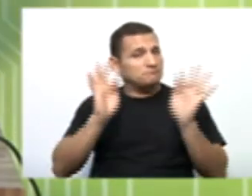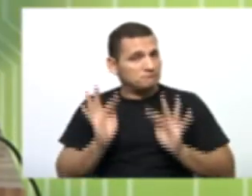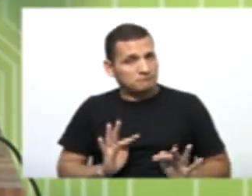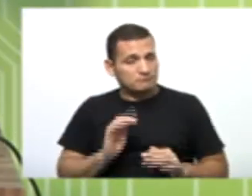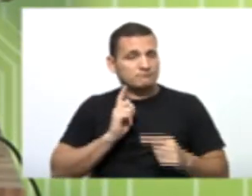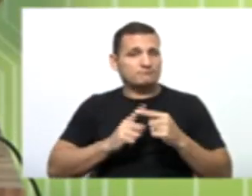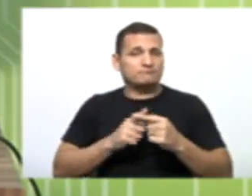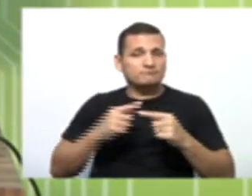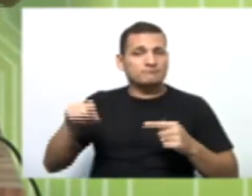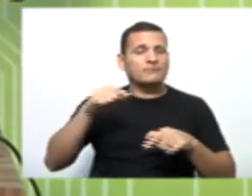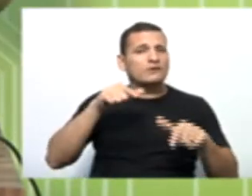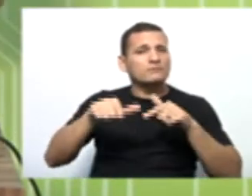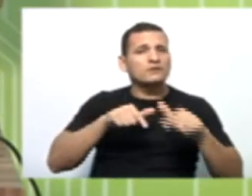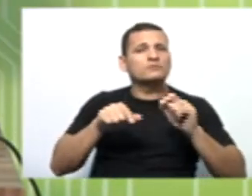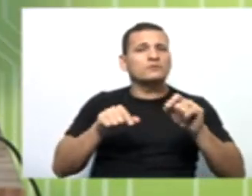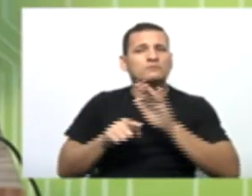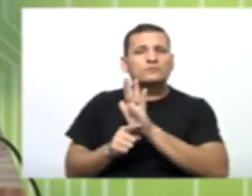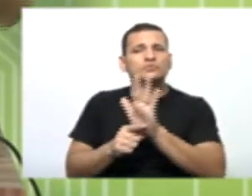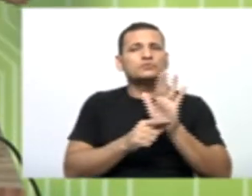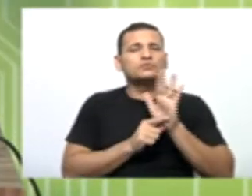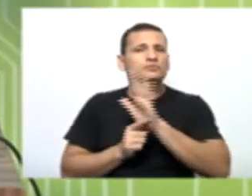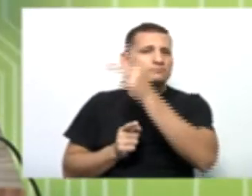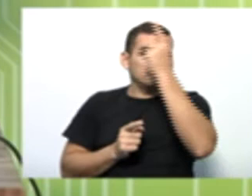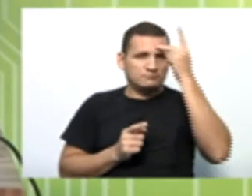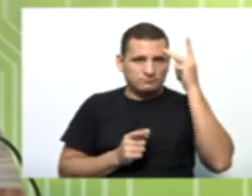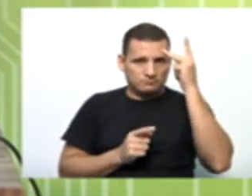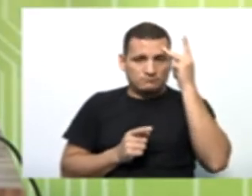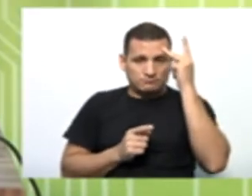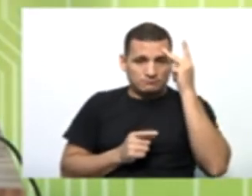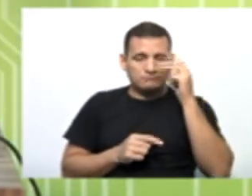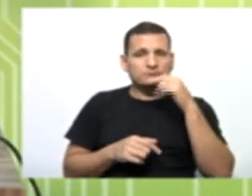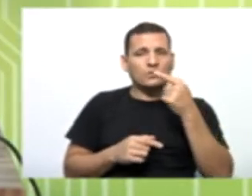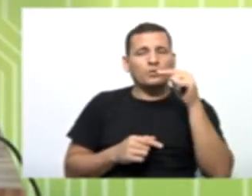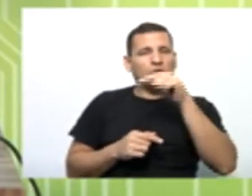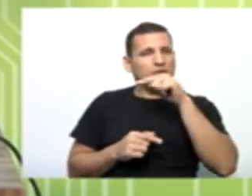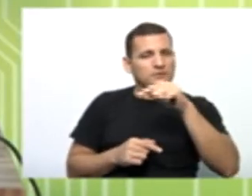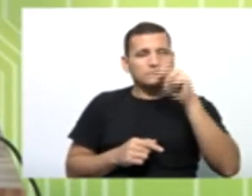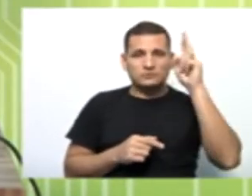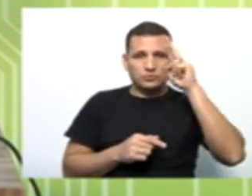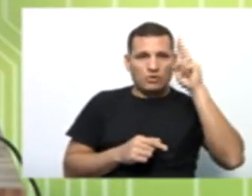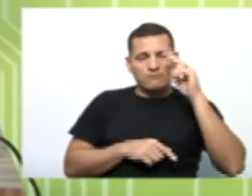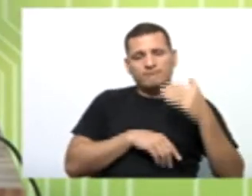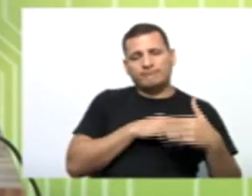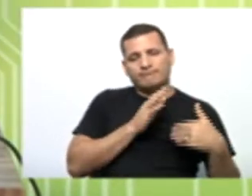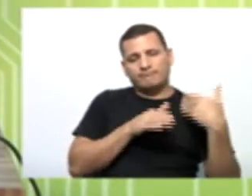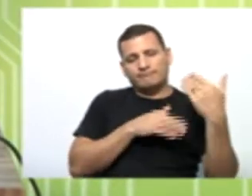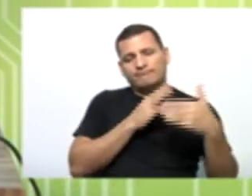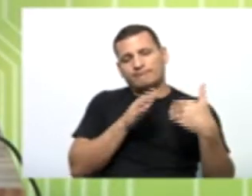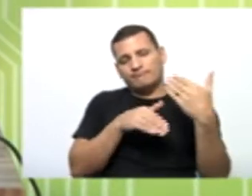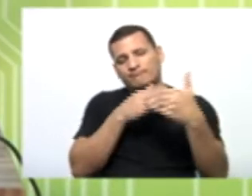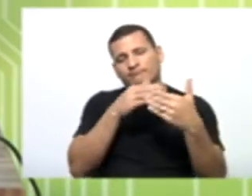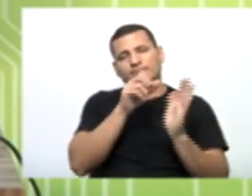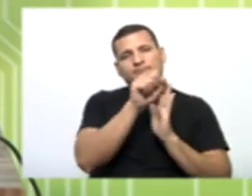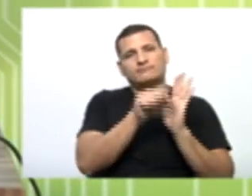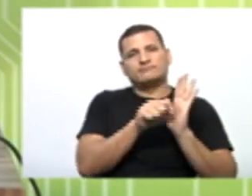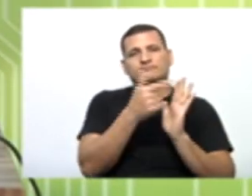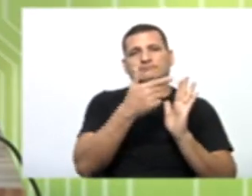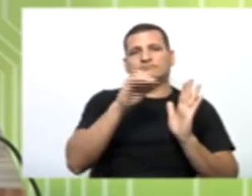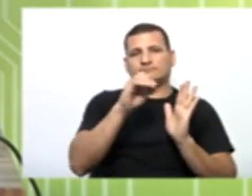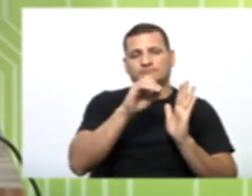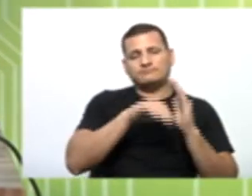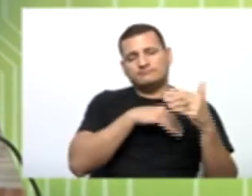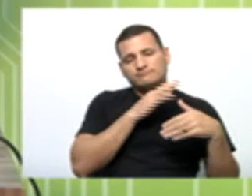estão trabalhando pelo próximo, pelo outro. Ou seja, nessa construção histórica, no decorrer do século XX,